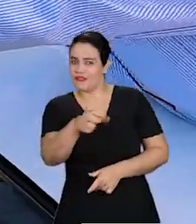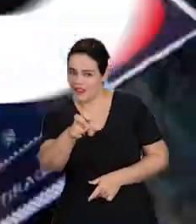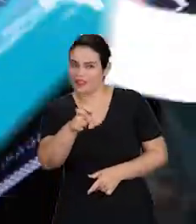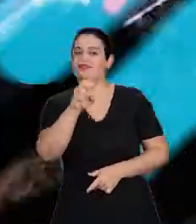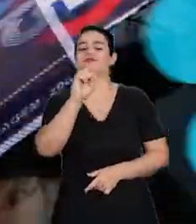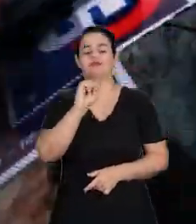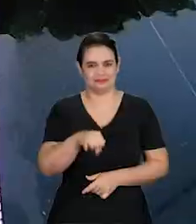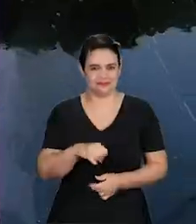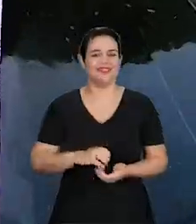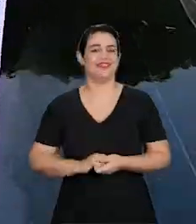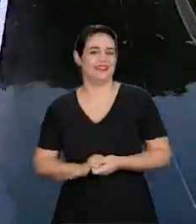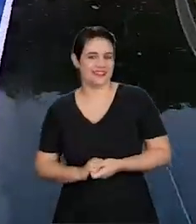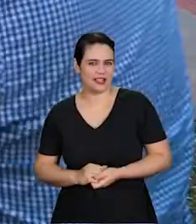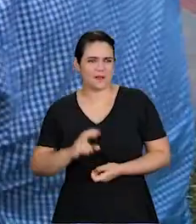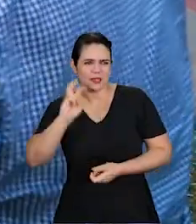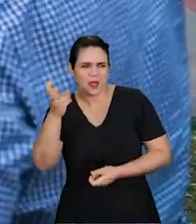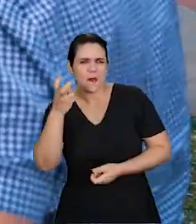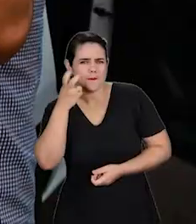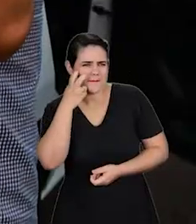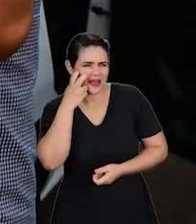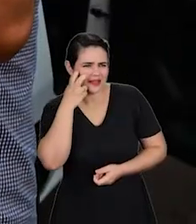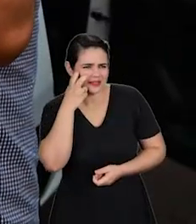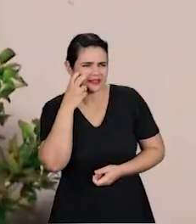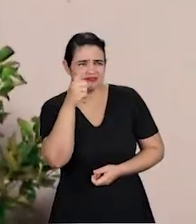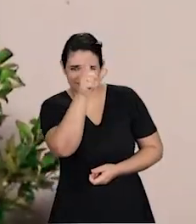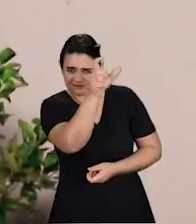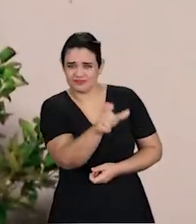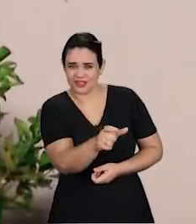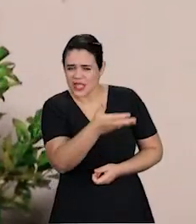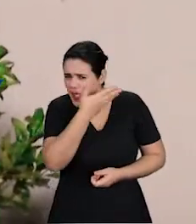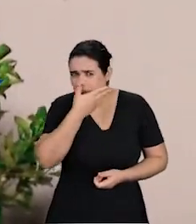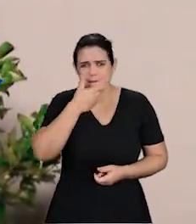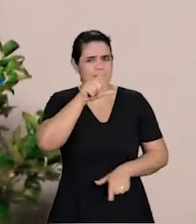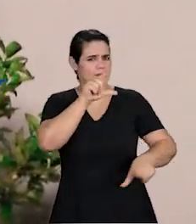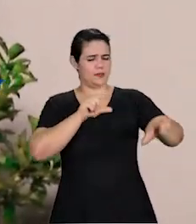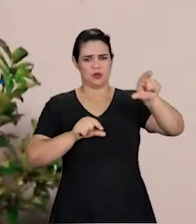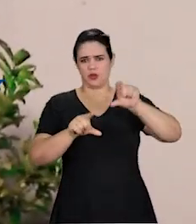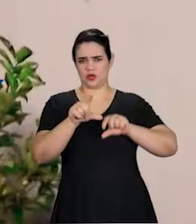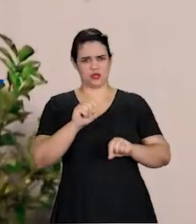o povo quer, é... Com certeza, hoje o